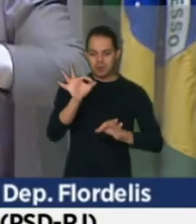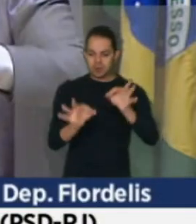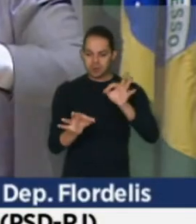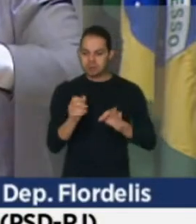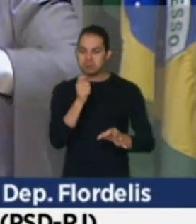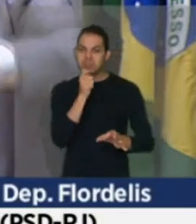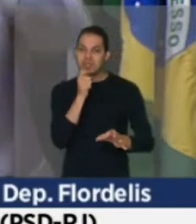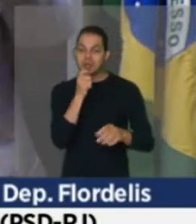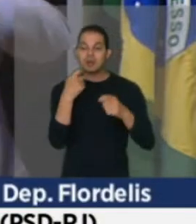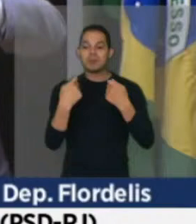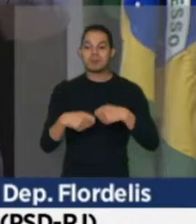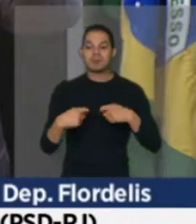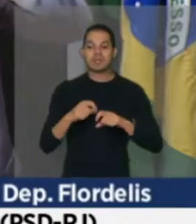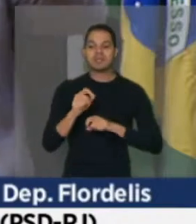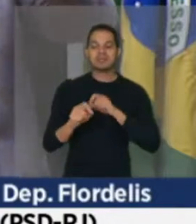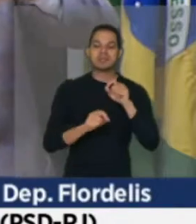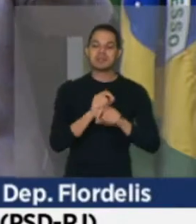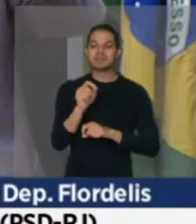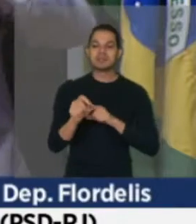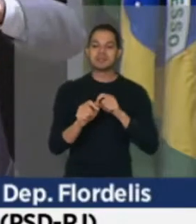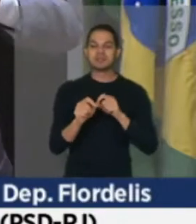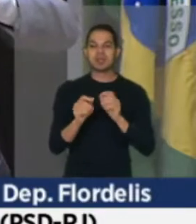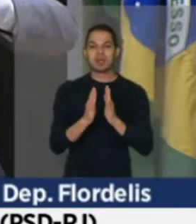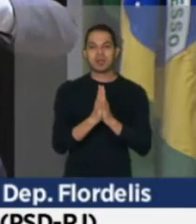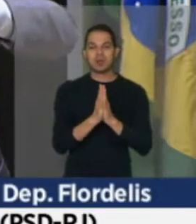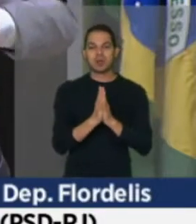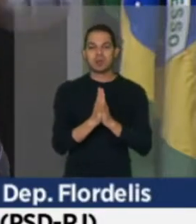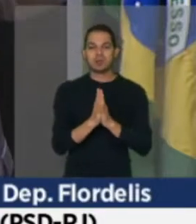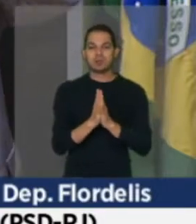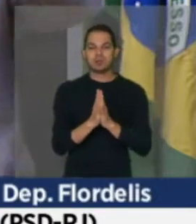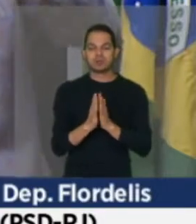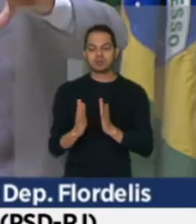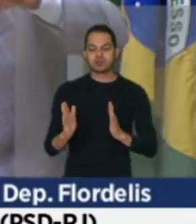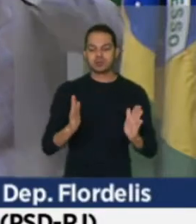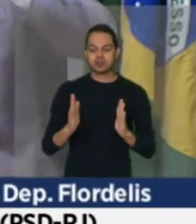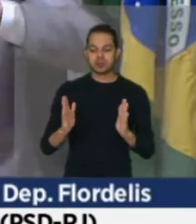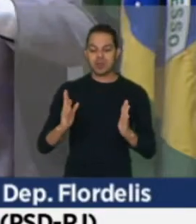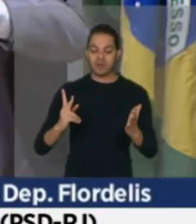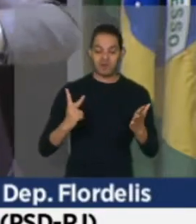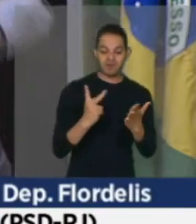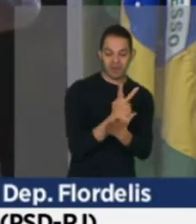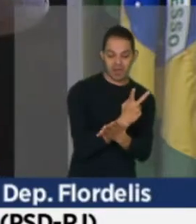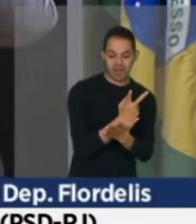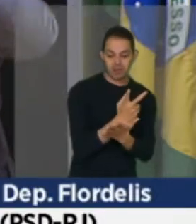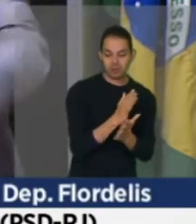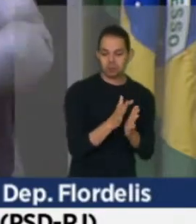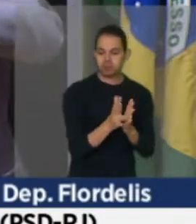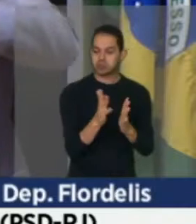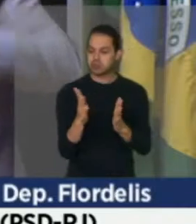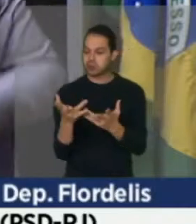necessário que tenha uma contemporaneidade entre o fato e a prisão, eu